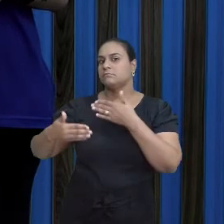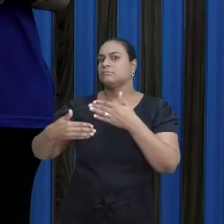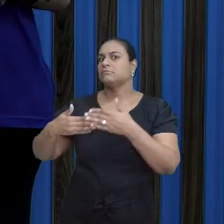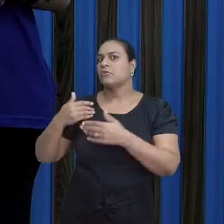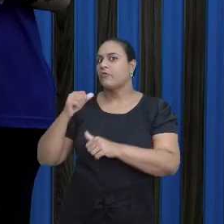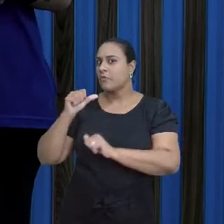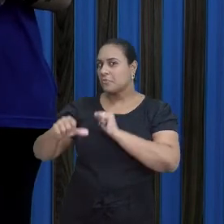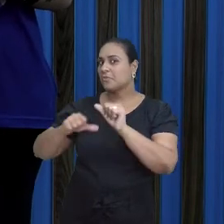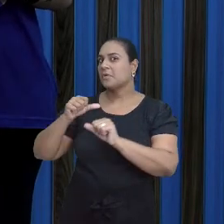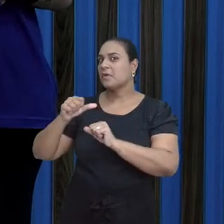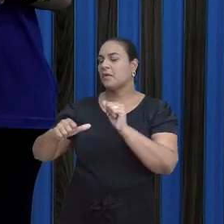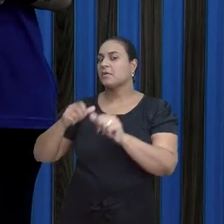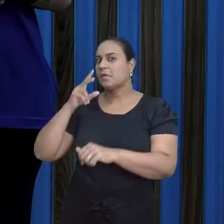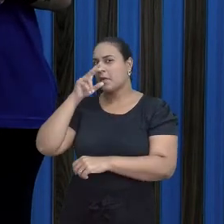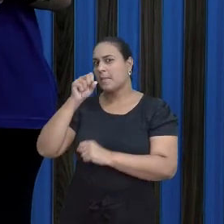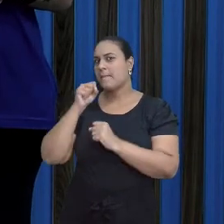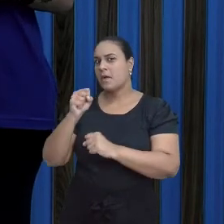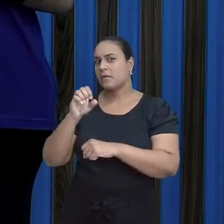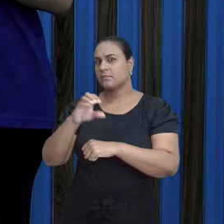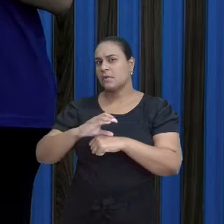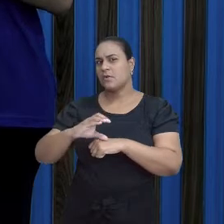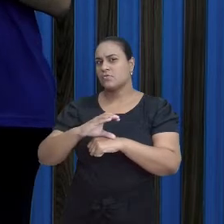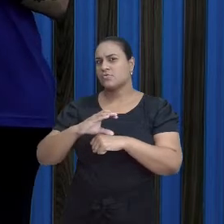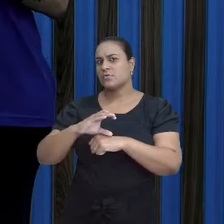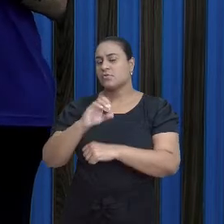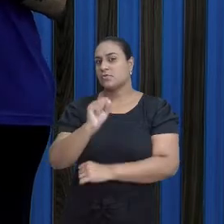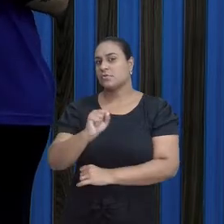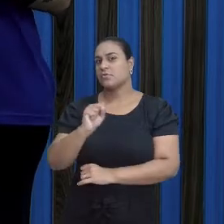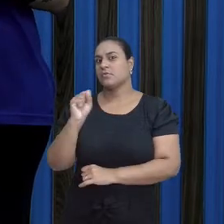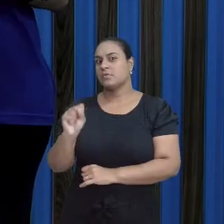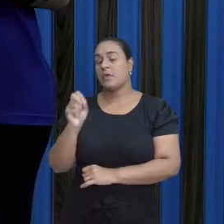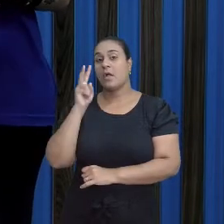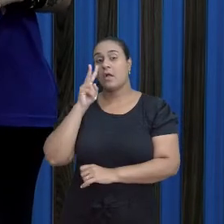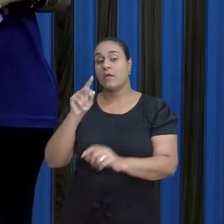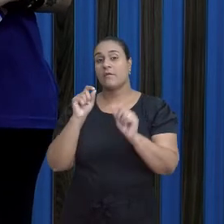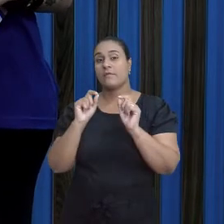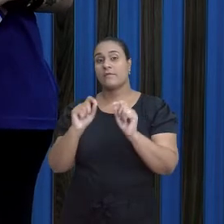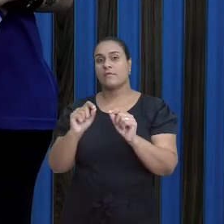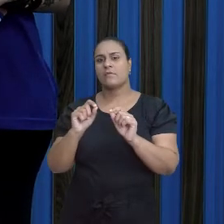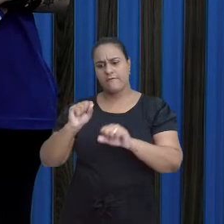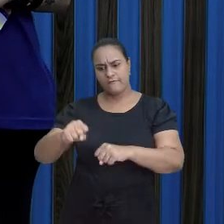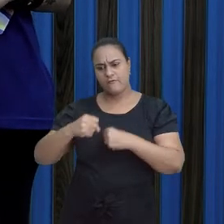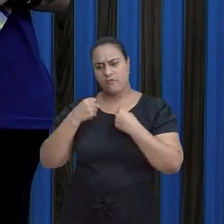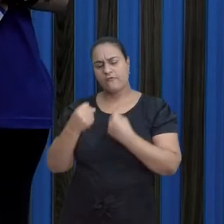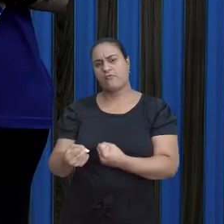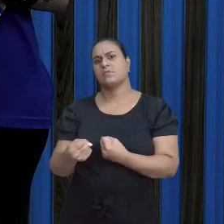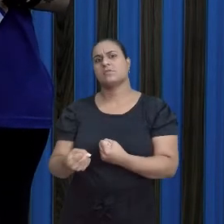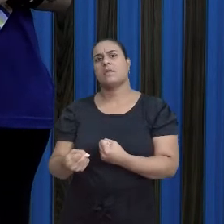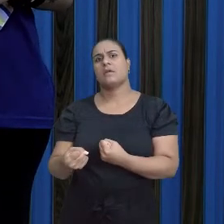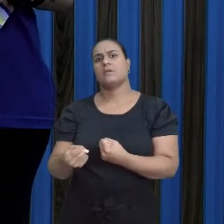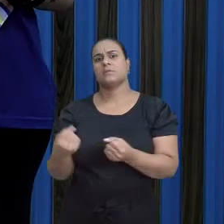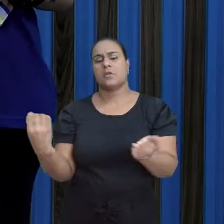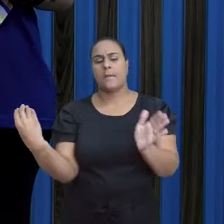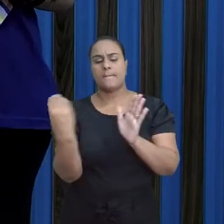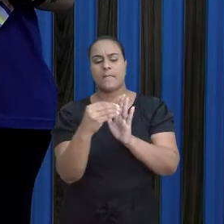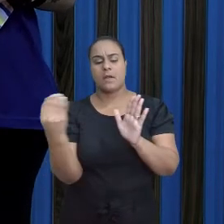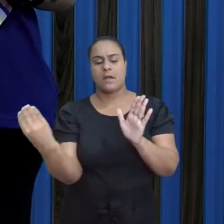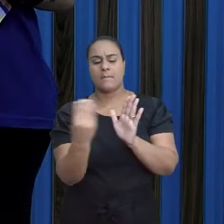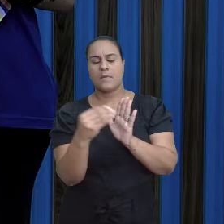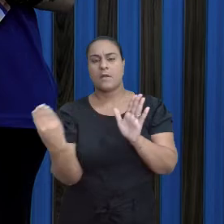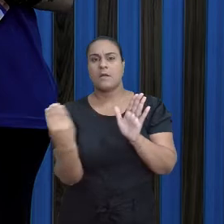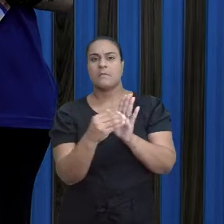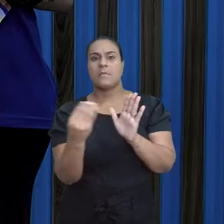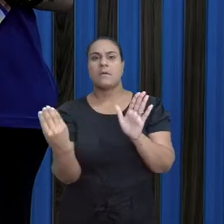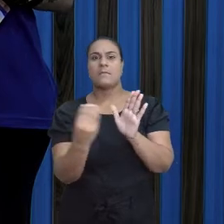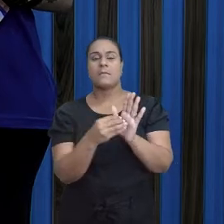fortalecendo, e aí na Constituição de 88, como a gente viu, isso foi reforçado, né? Na Constituição de 88,